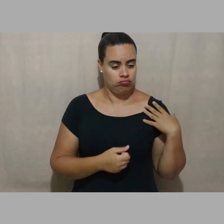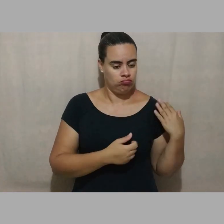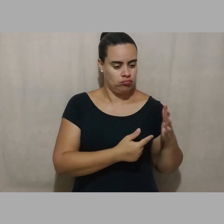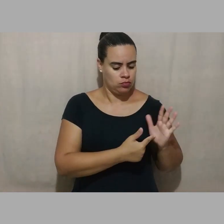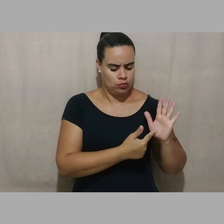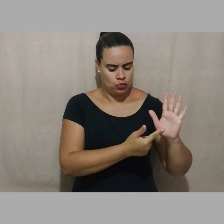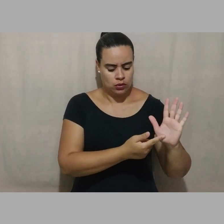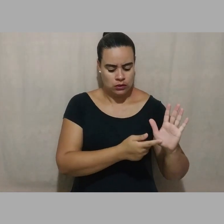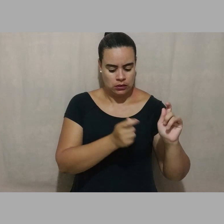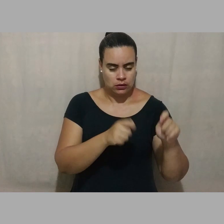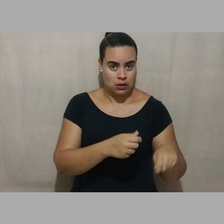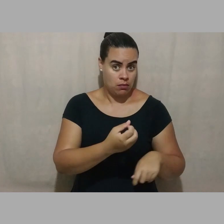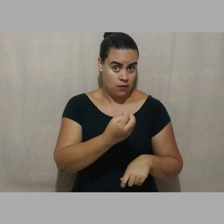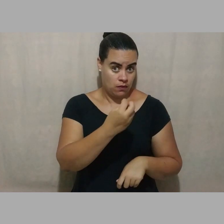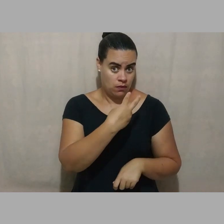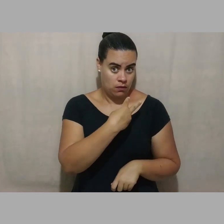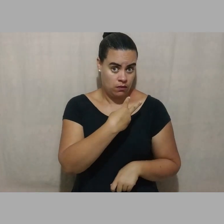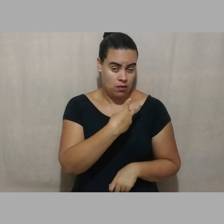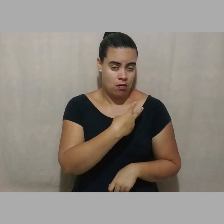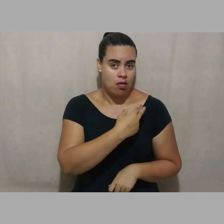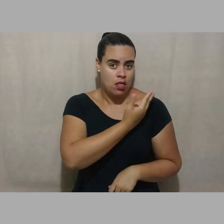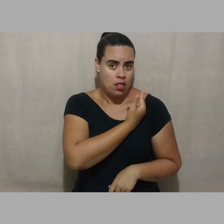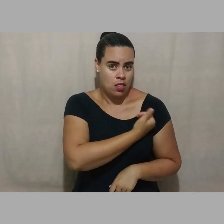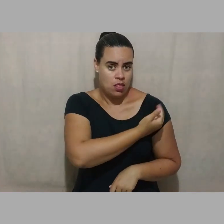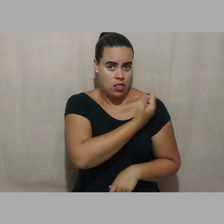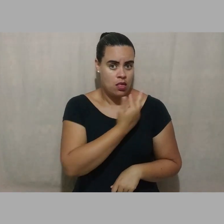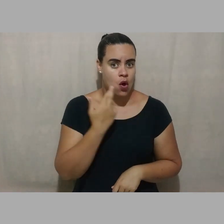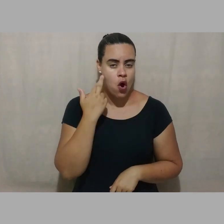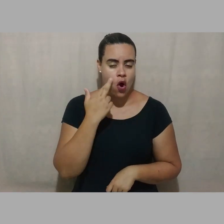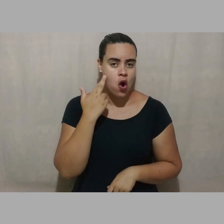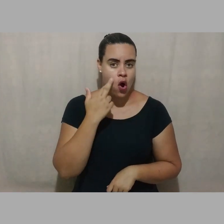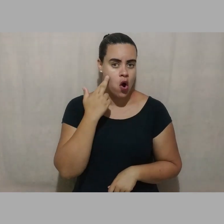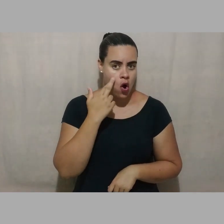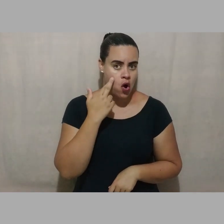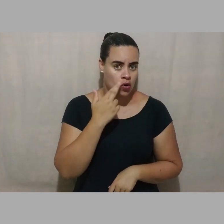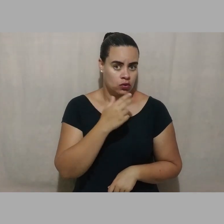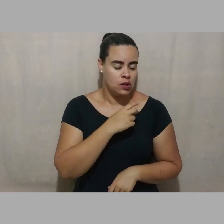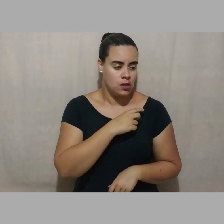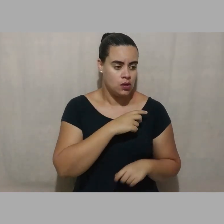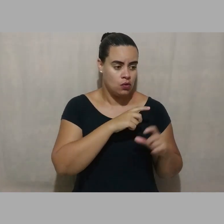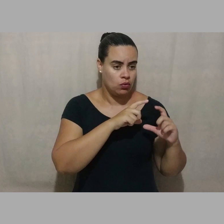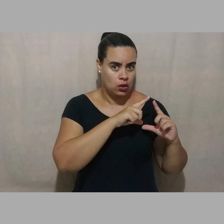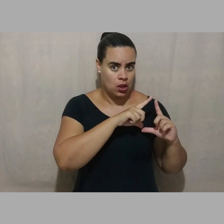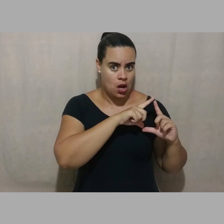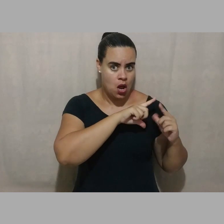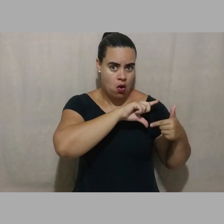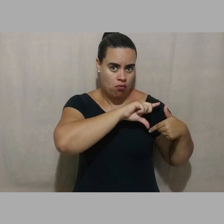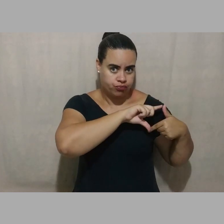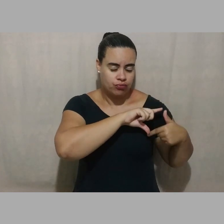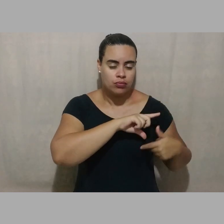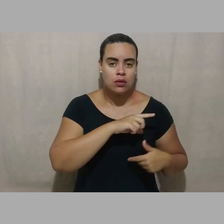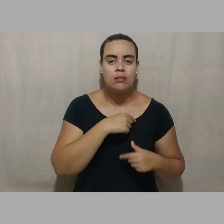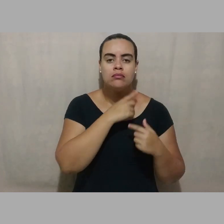esquerdo está à mostra, onde é possível ver uma tatuagem rosa com um símbolo de um triângulo